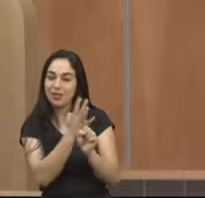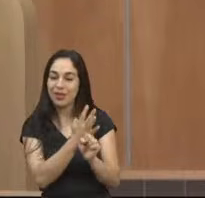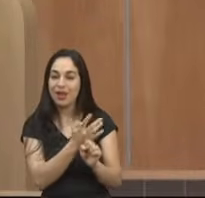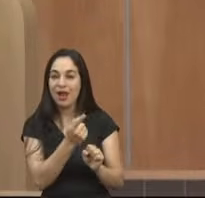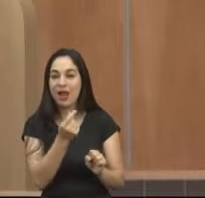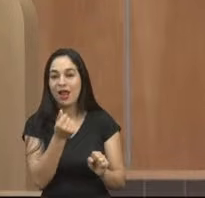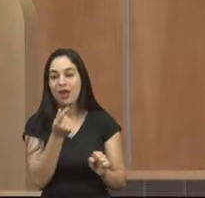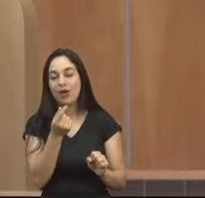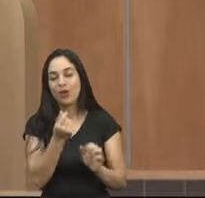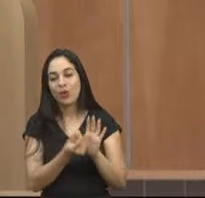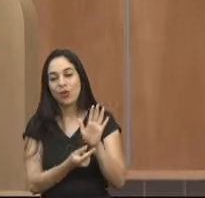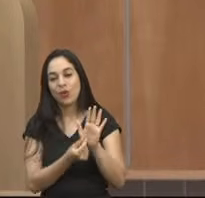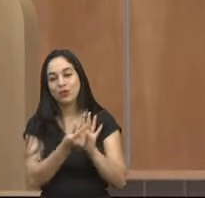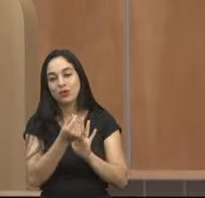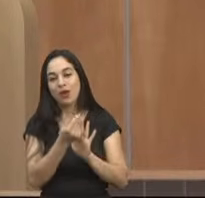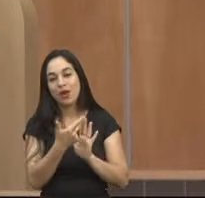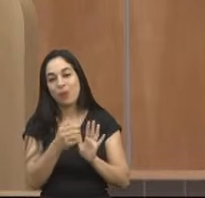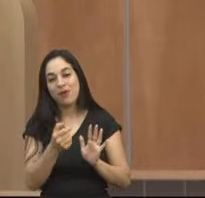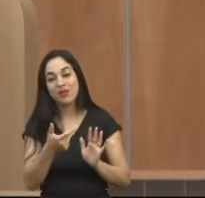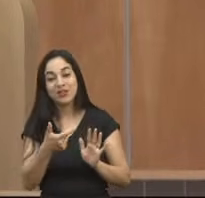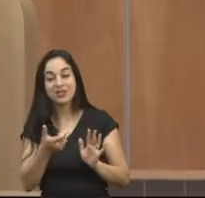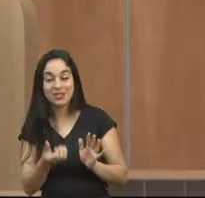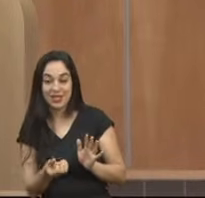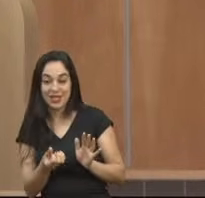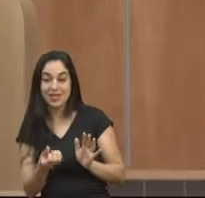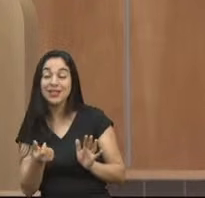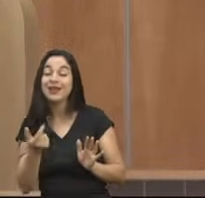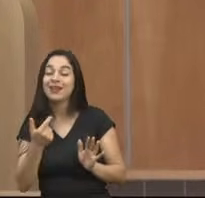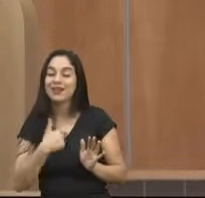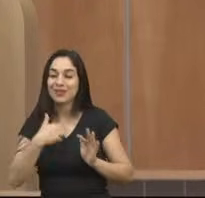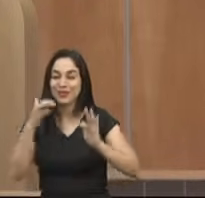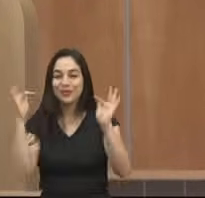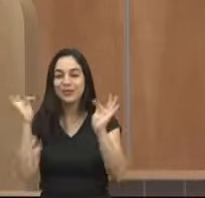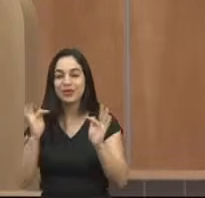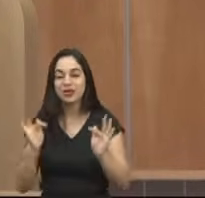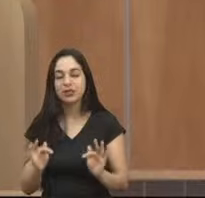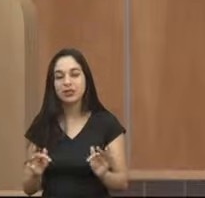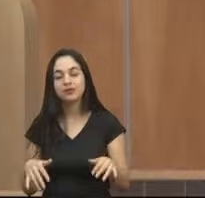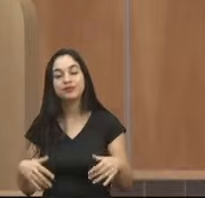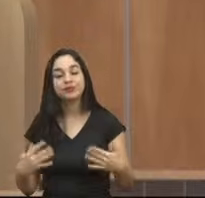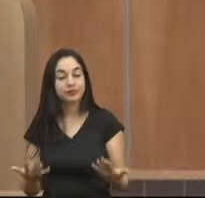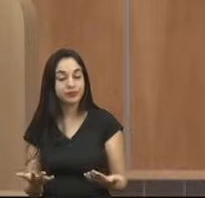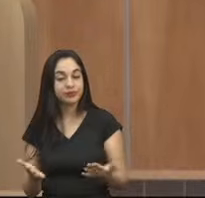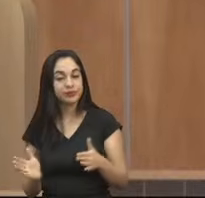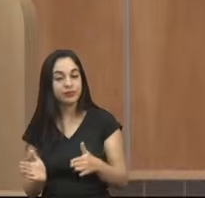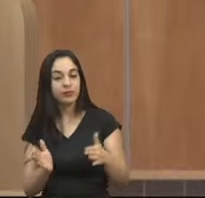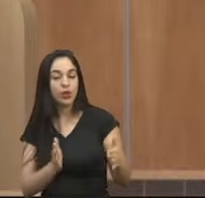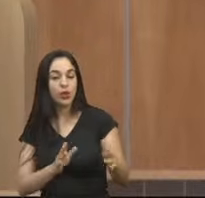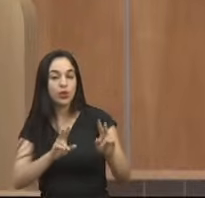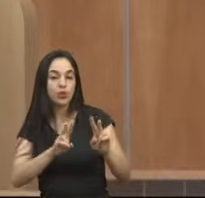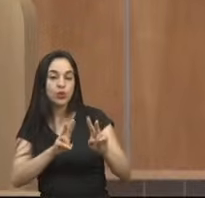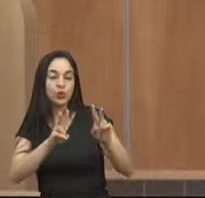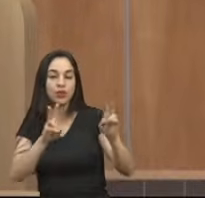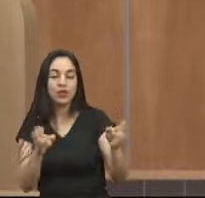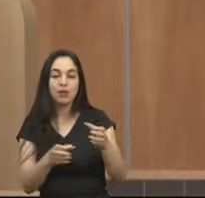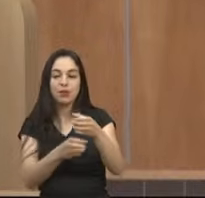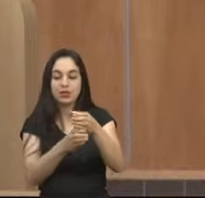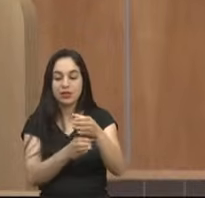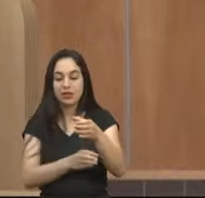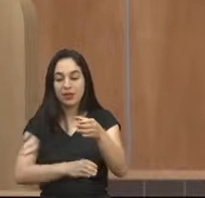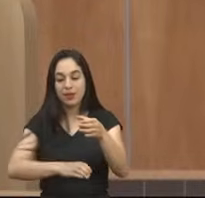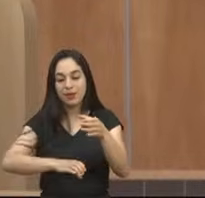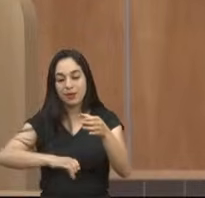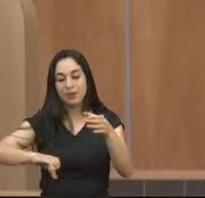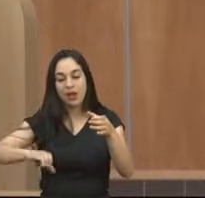de 2026. Fiquei muito contente com isso. Em termos de saneamento básico, eu sou autor de uma lei que tem como